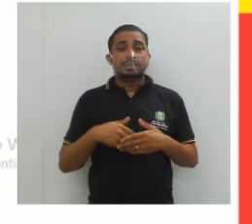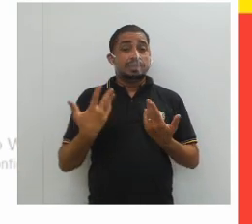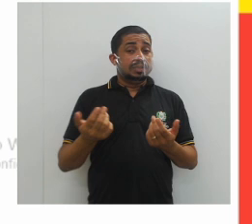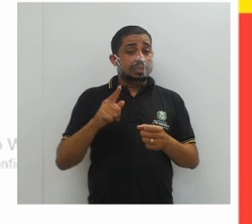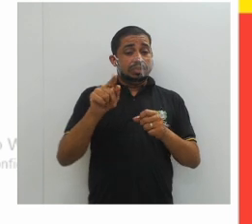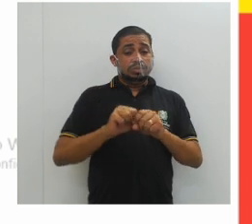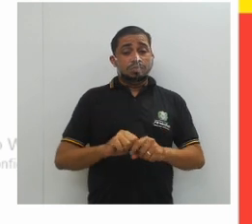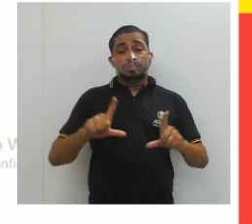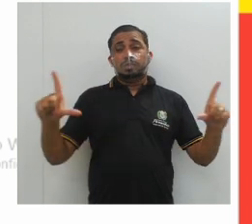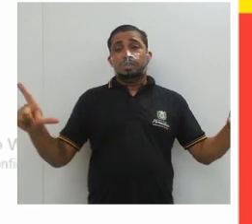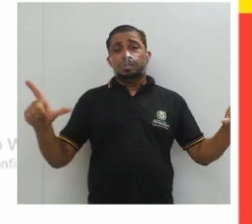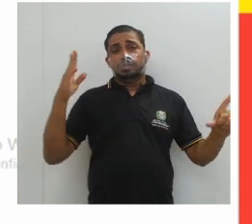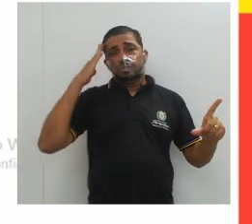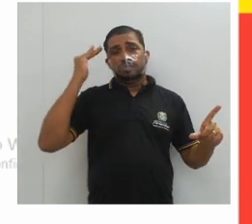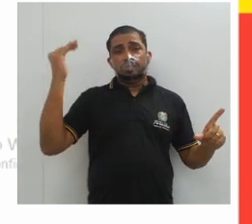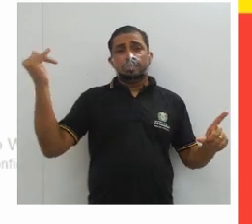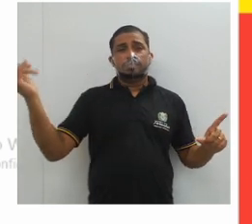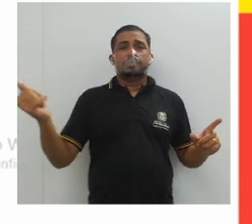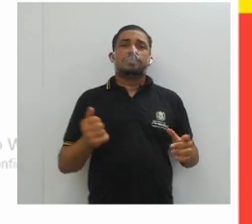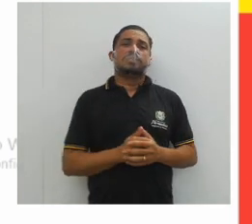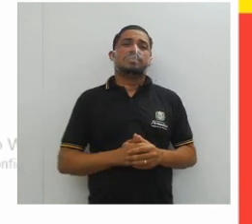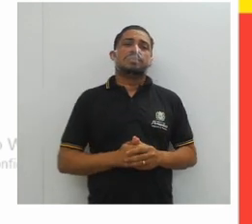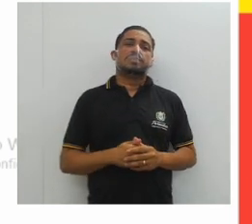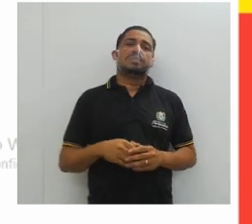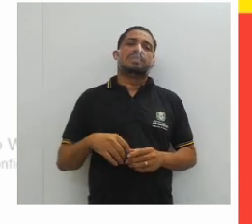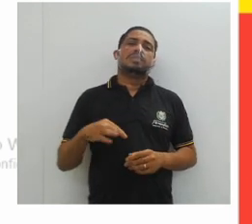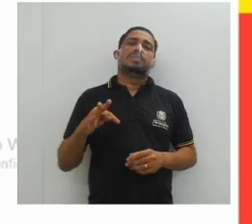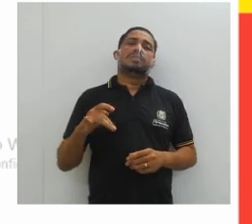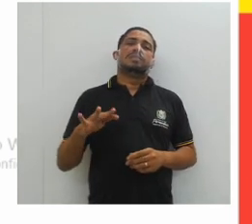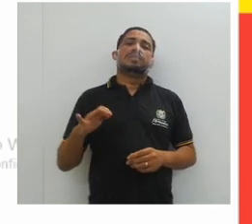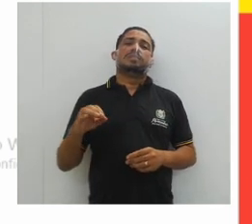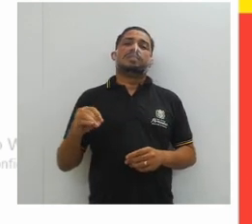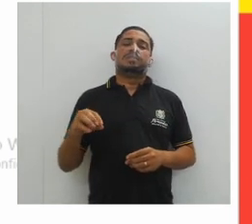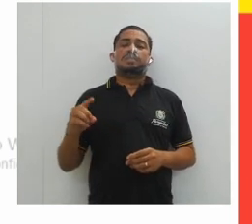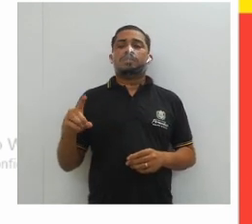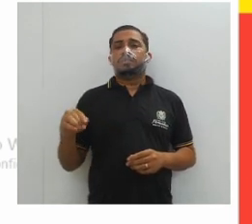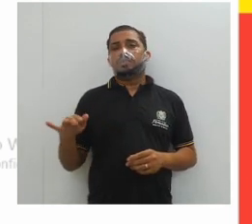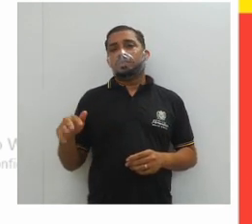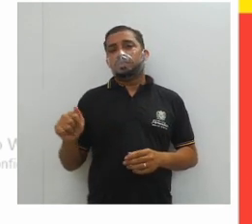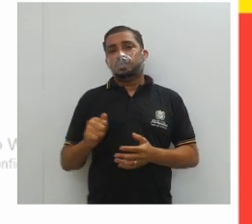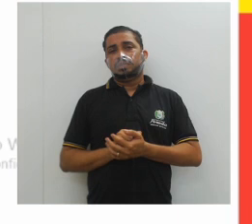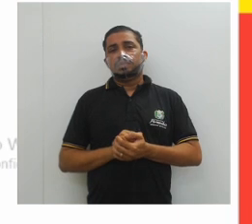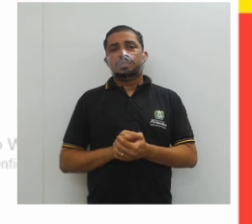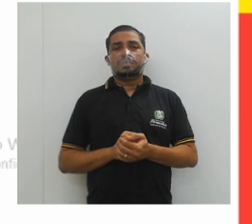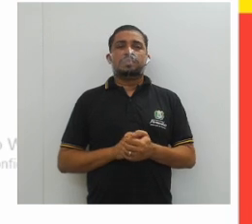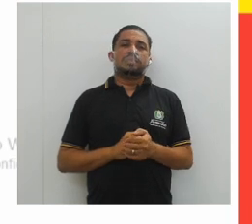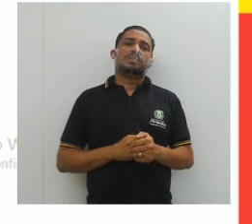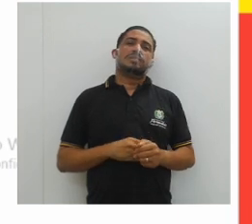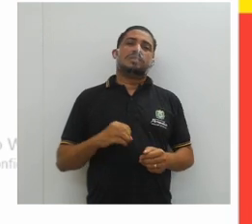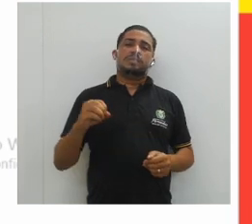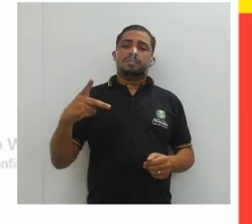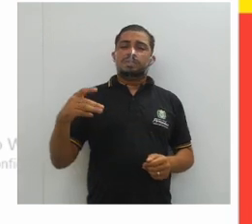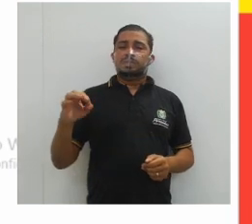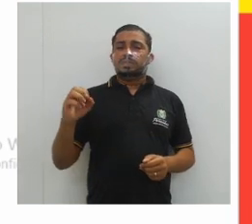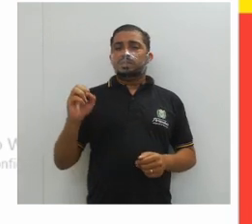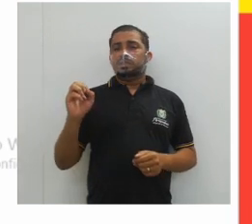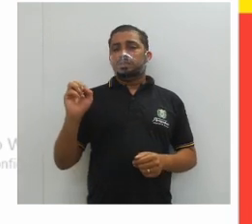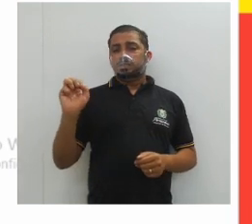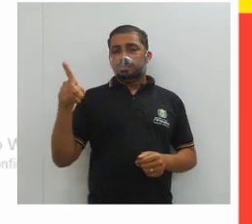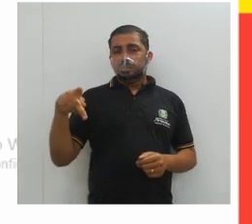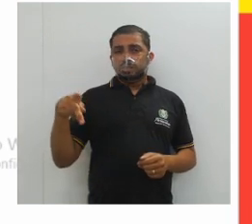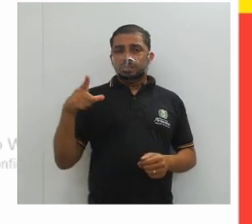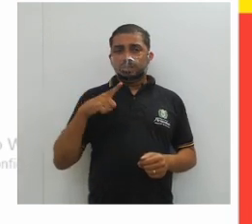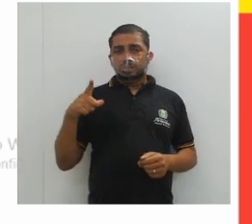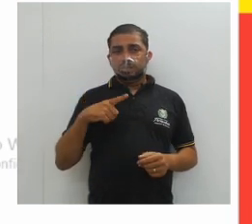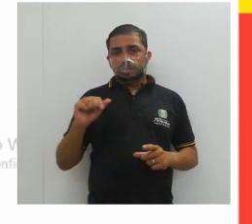quadro famoso, né, de Tarsila do Amaral, Os Operários, que está de posse de um banco